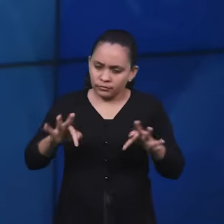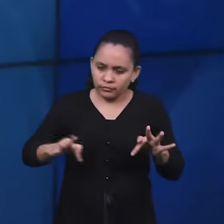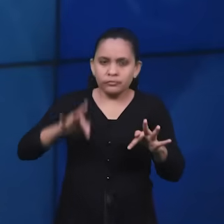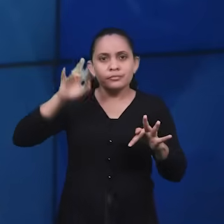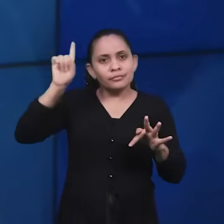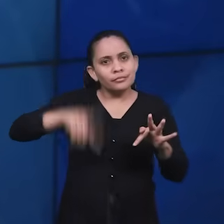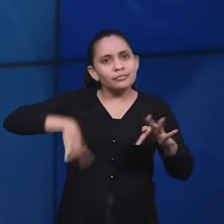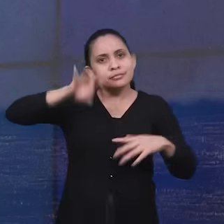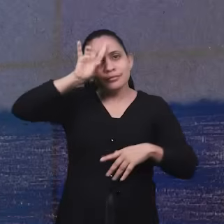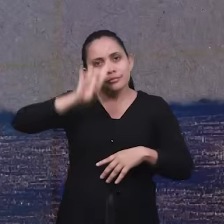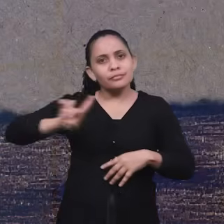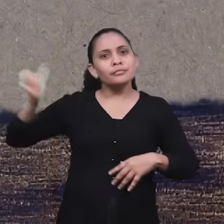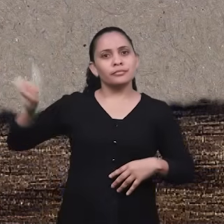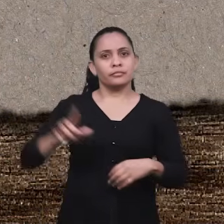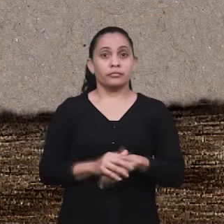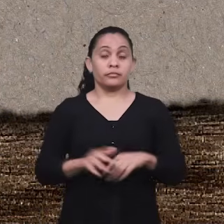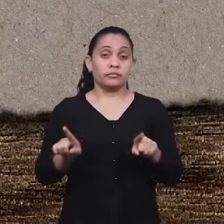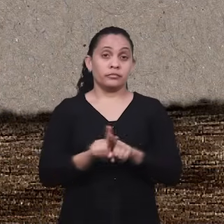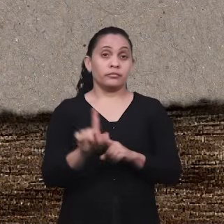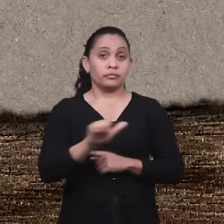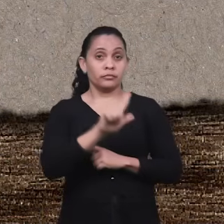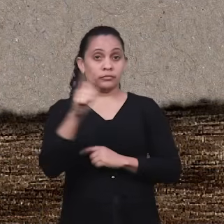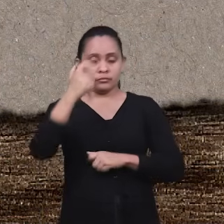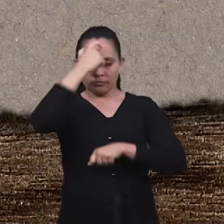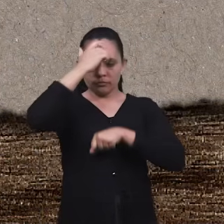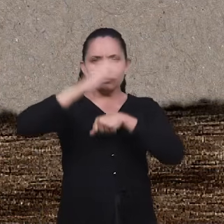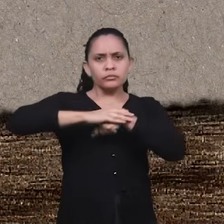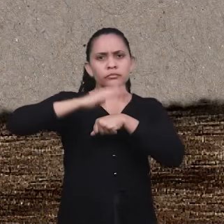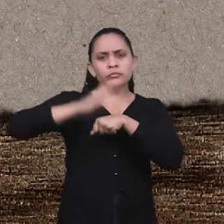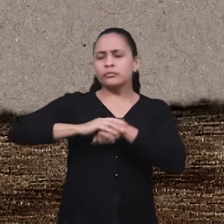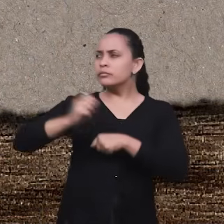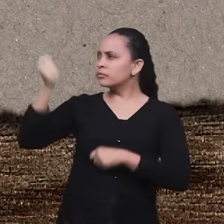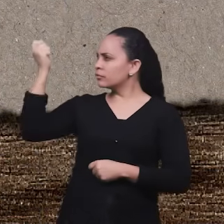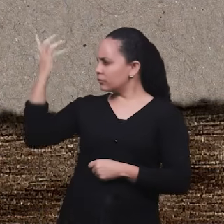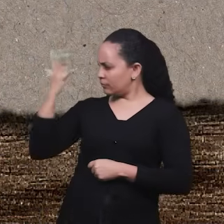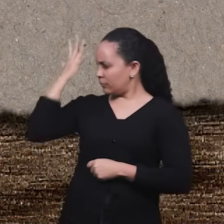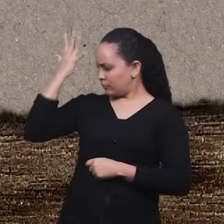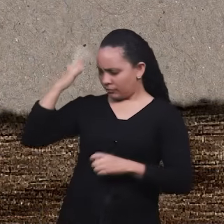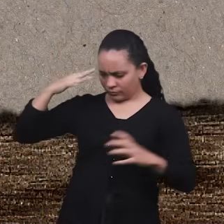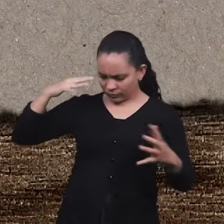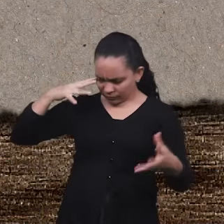Outra expressão, eu sou a luz do mundo.